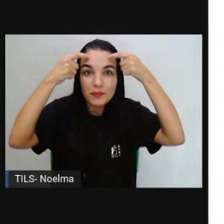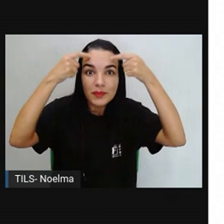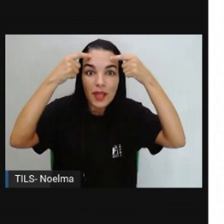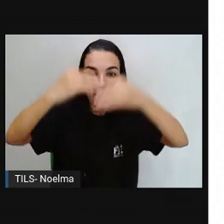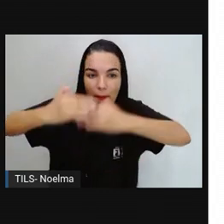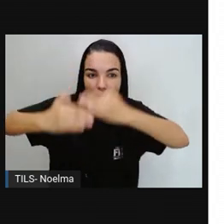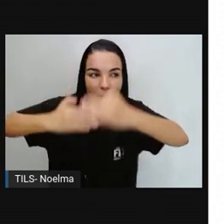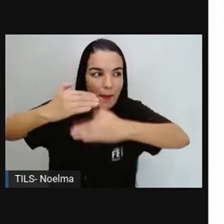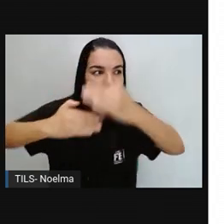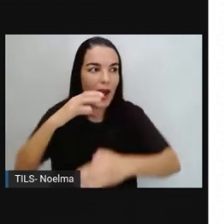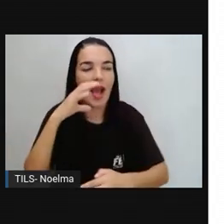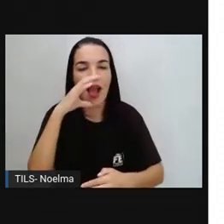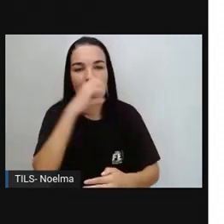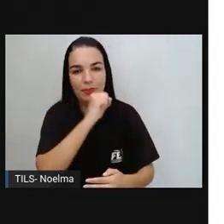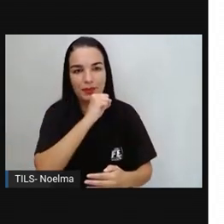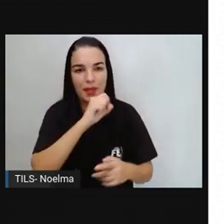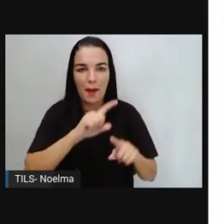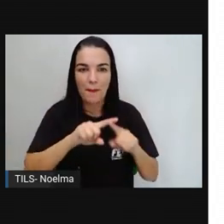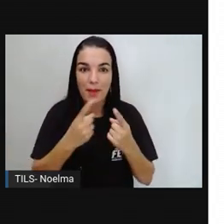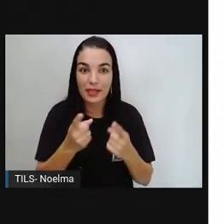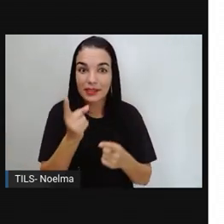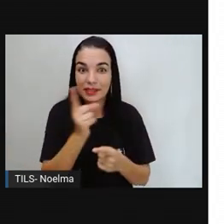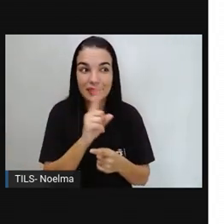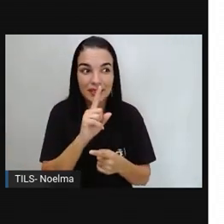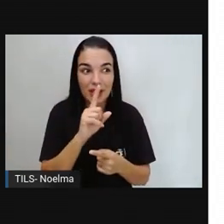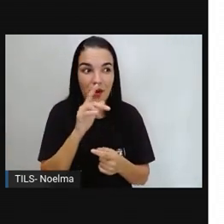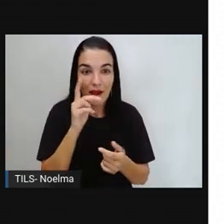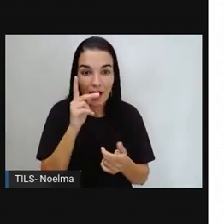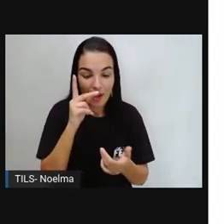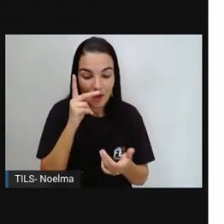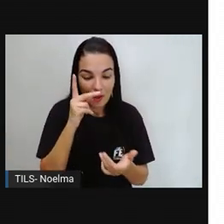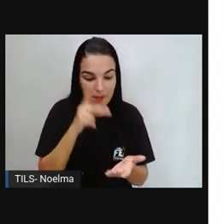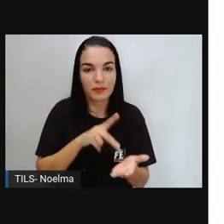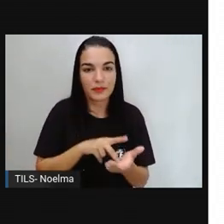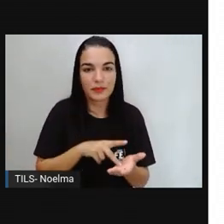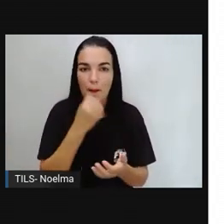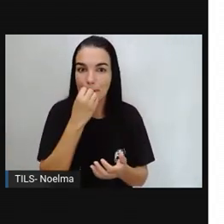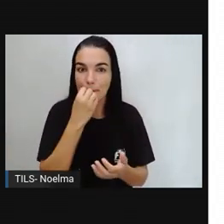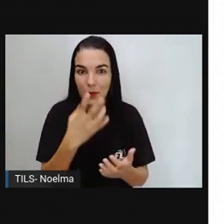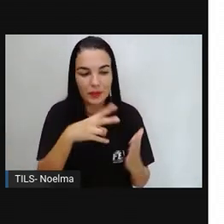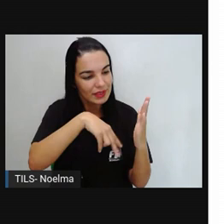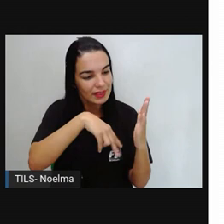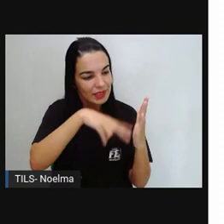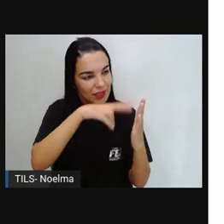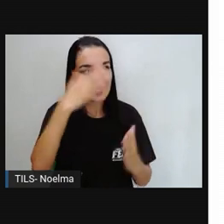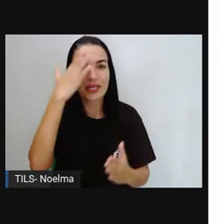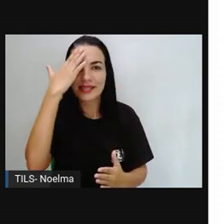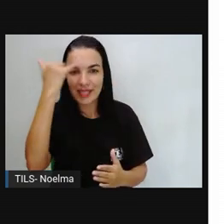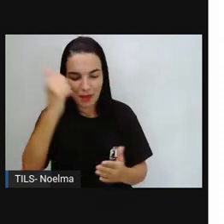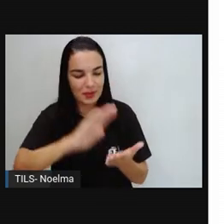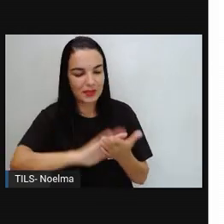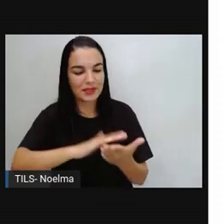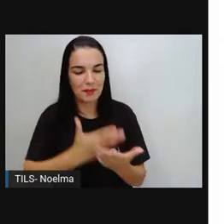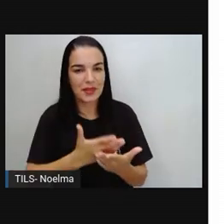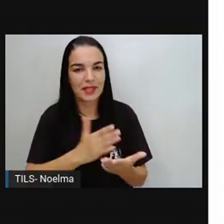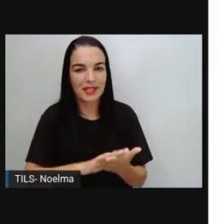rapidamente. Mas não deixe de conferir, hein? Bons leitores sabem interpretar